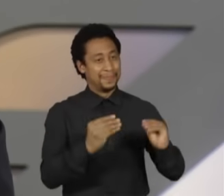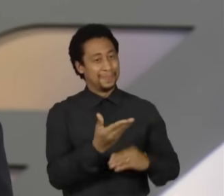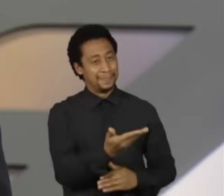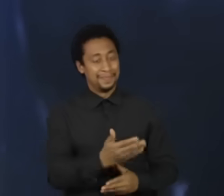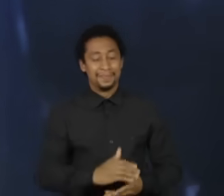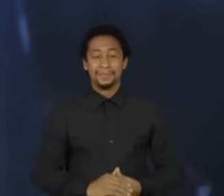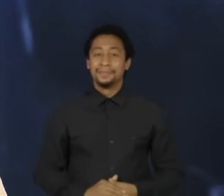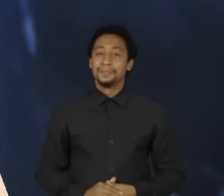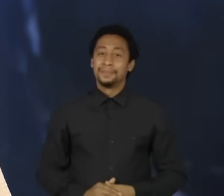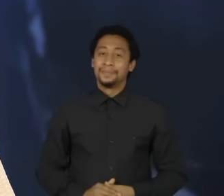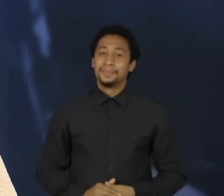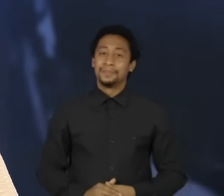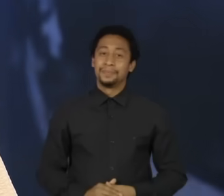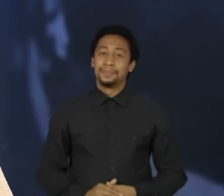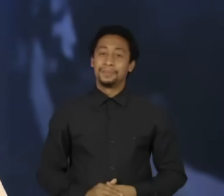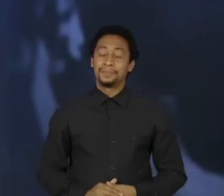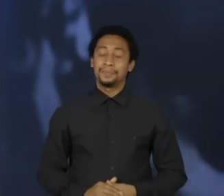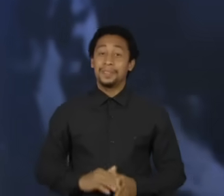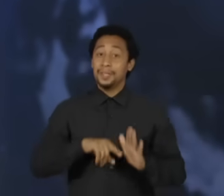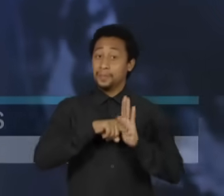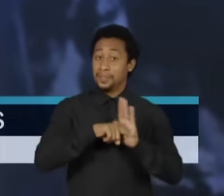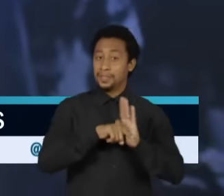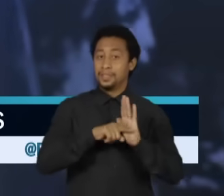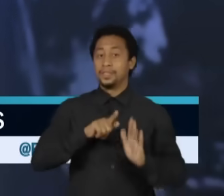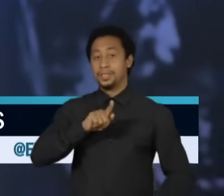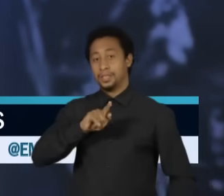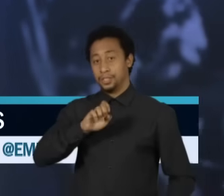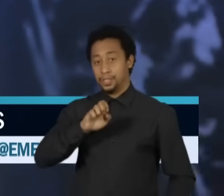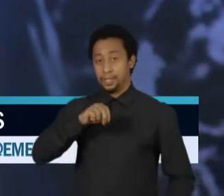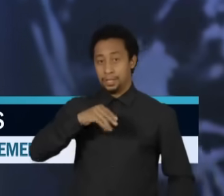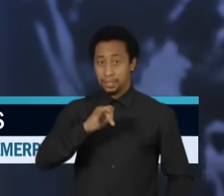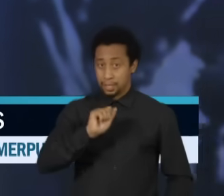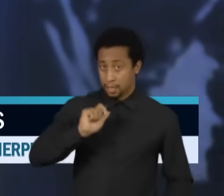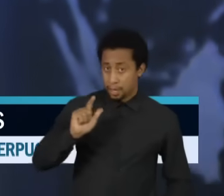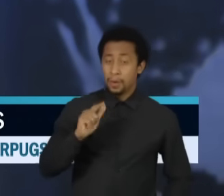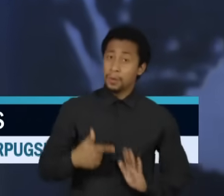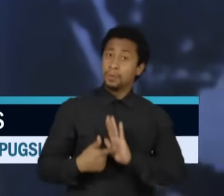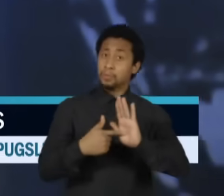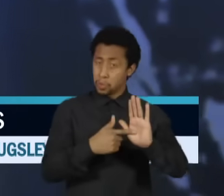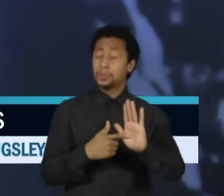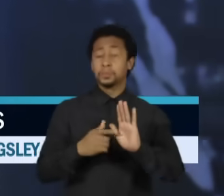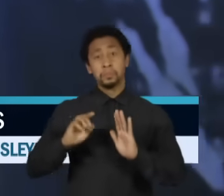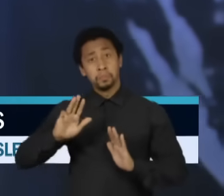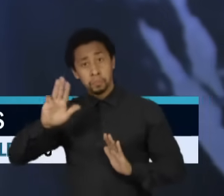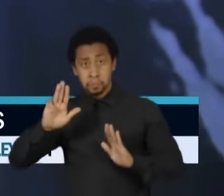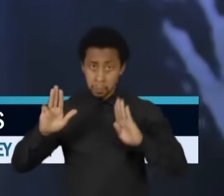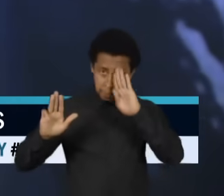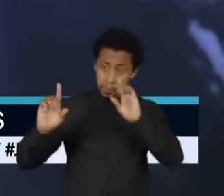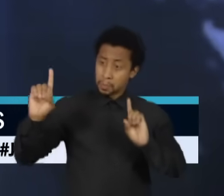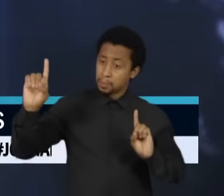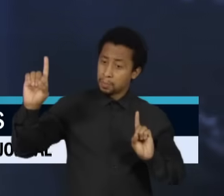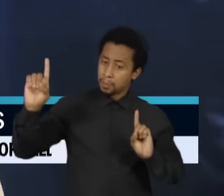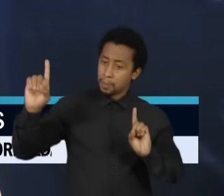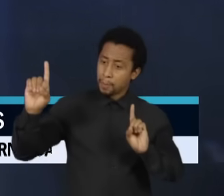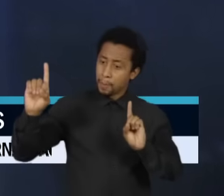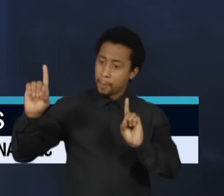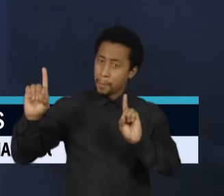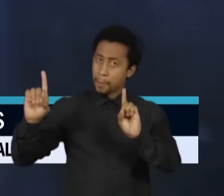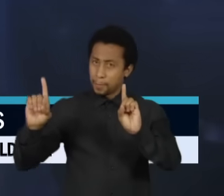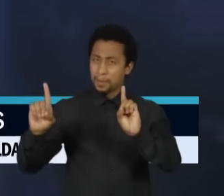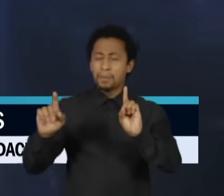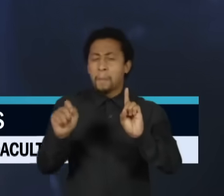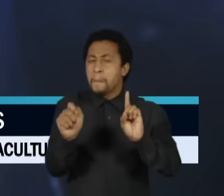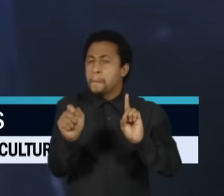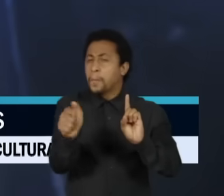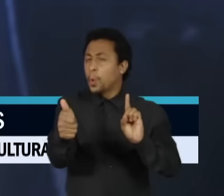Karen. Pesquisa Genial Quest mostra mais uma ligeira redução pelo terceiro mês seguido na diferença entre o